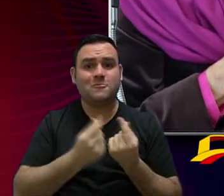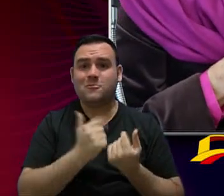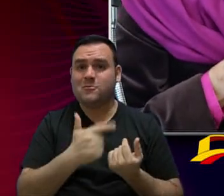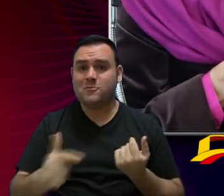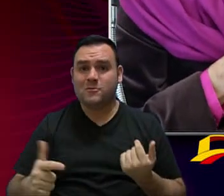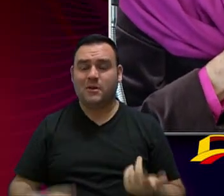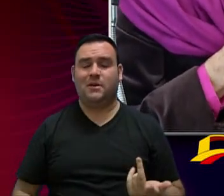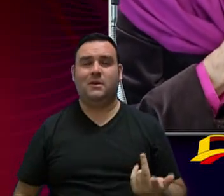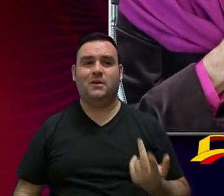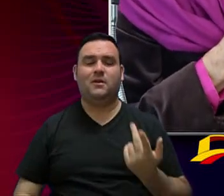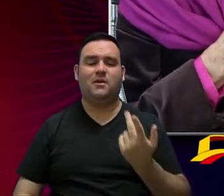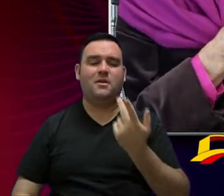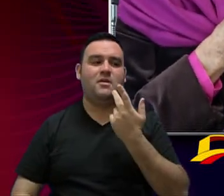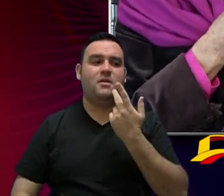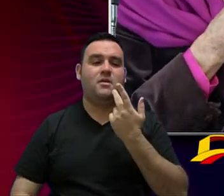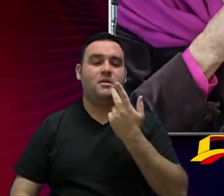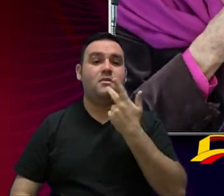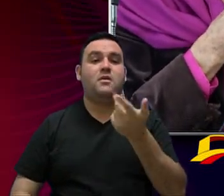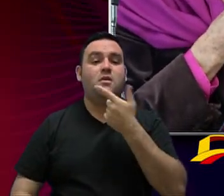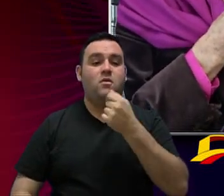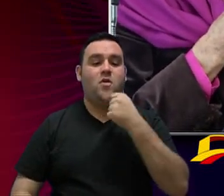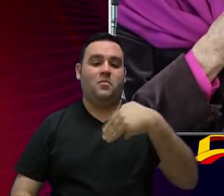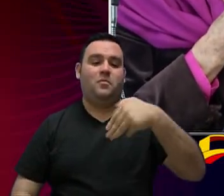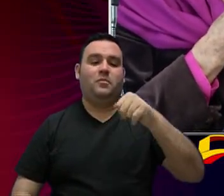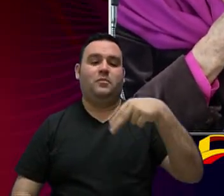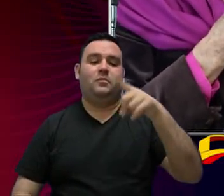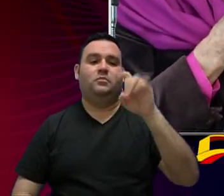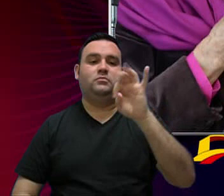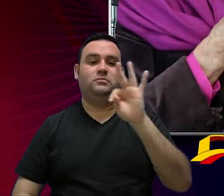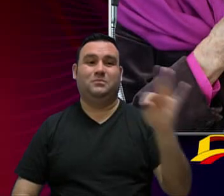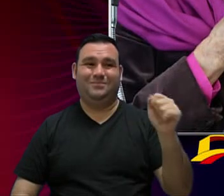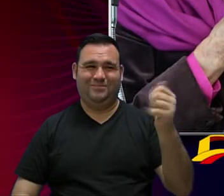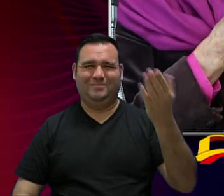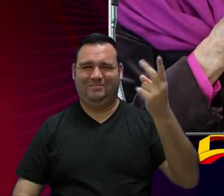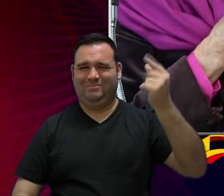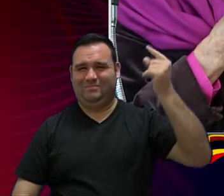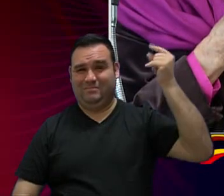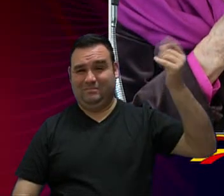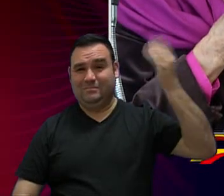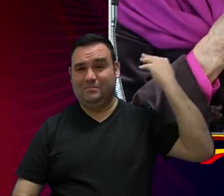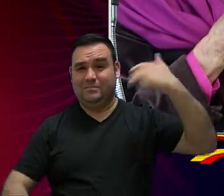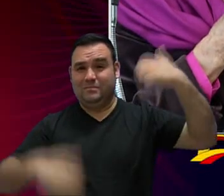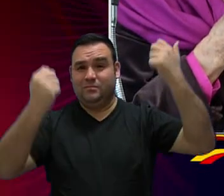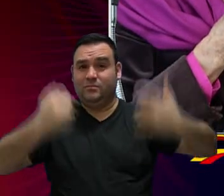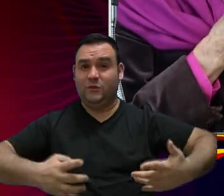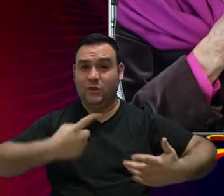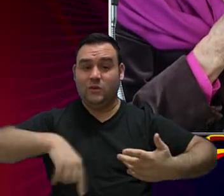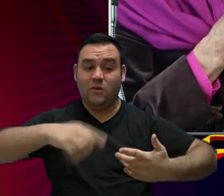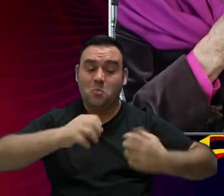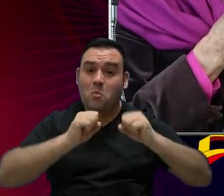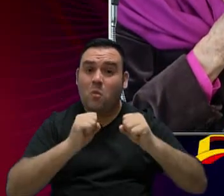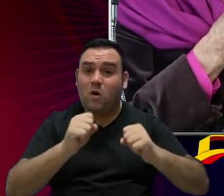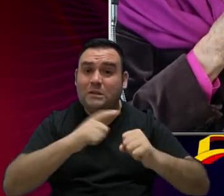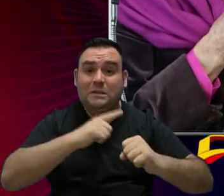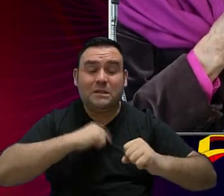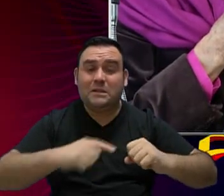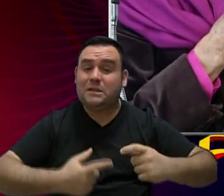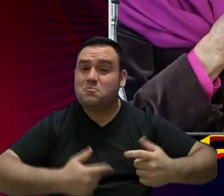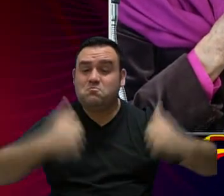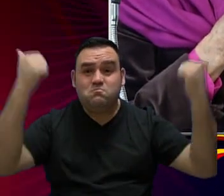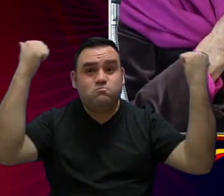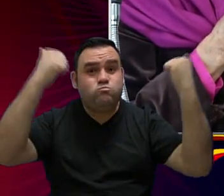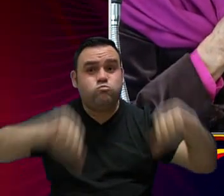aguenta o ministro mandetta há muito tempo atrás que não chegaremos uma situação de